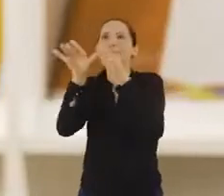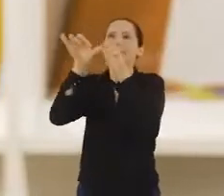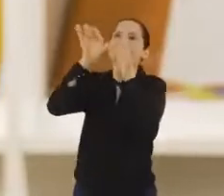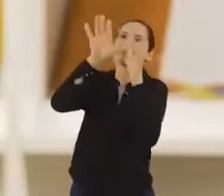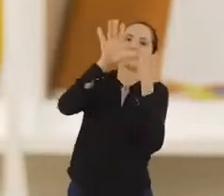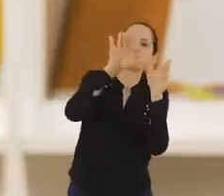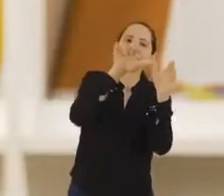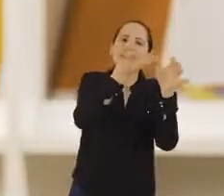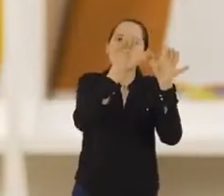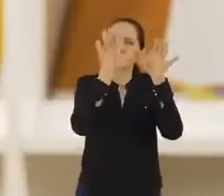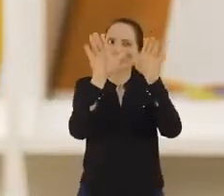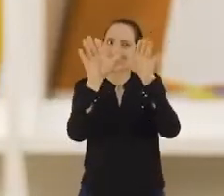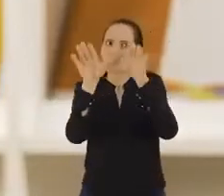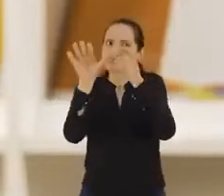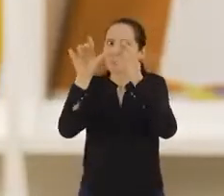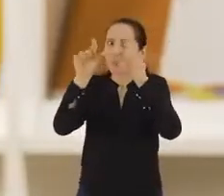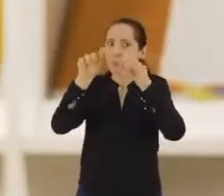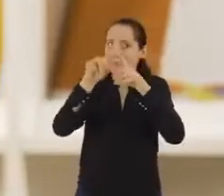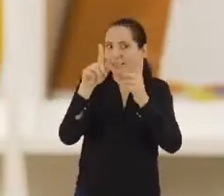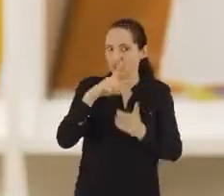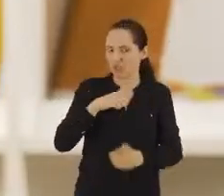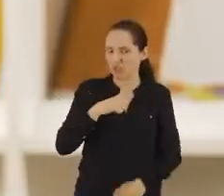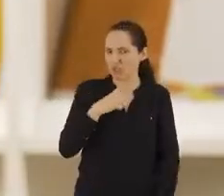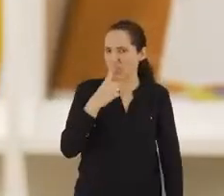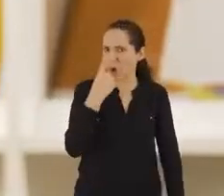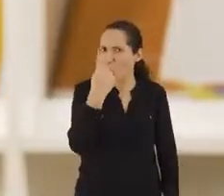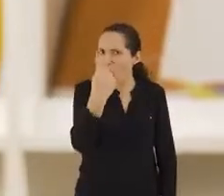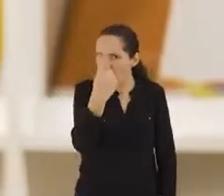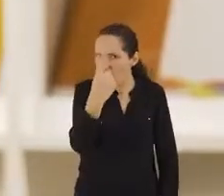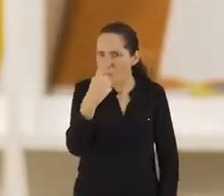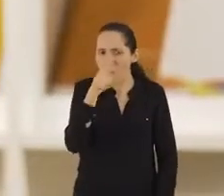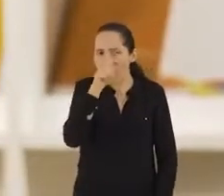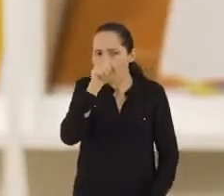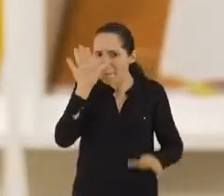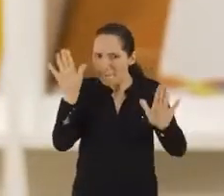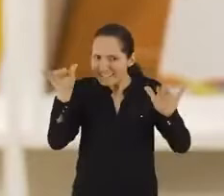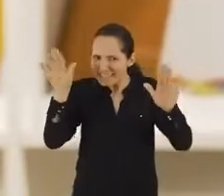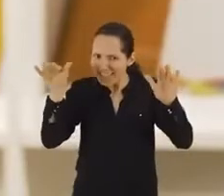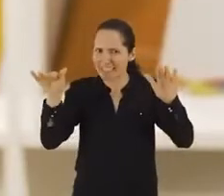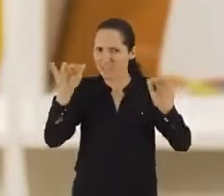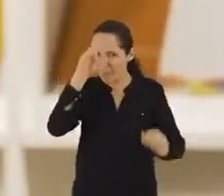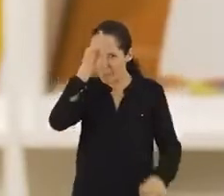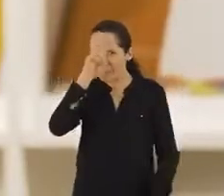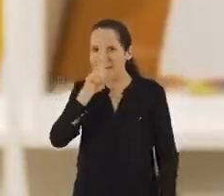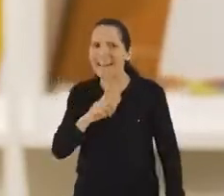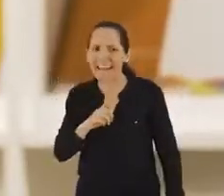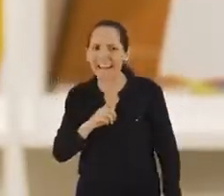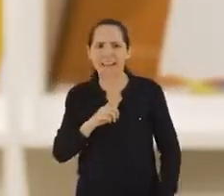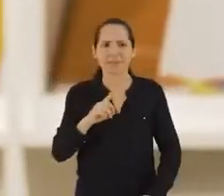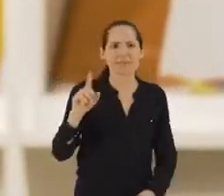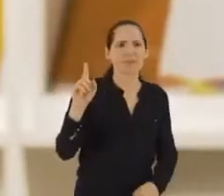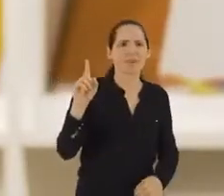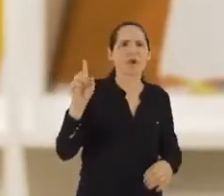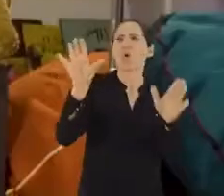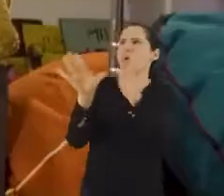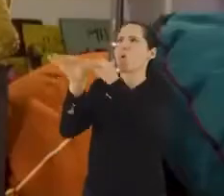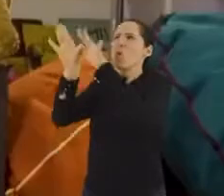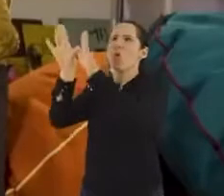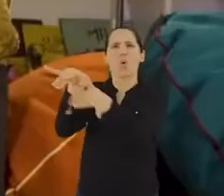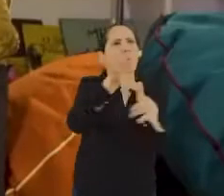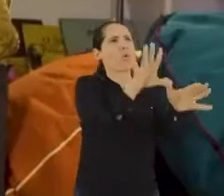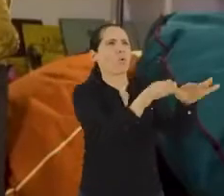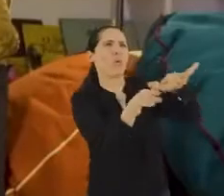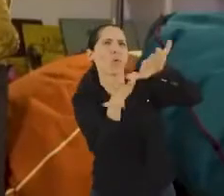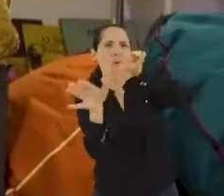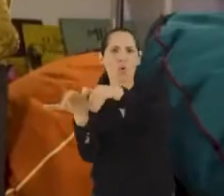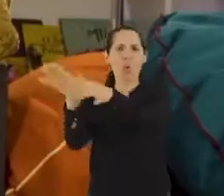Mas apareceu um passarinho amarelinho danado, espivitado, que voava,